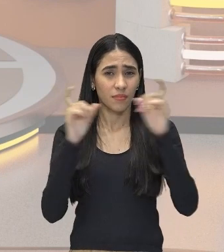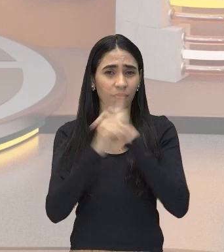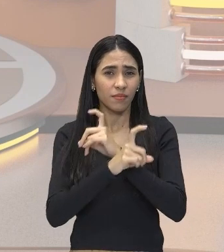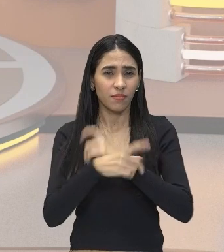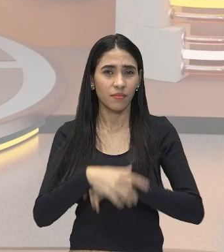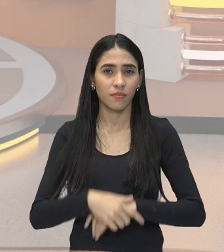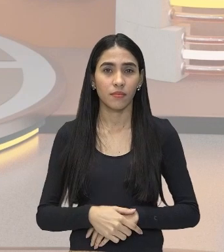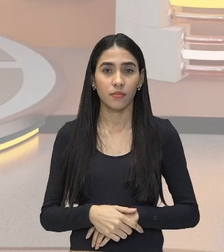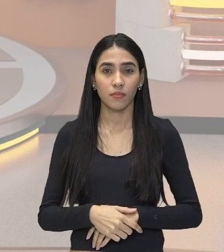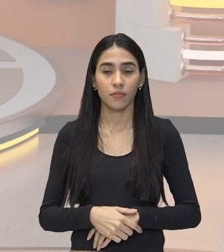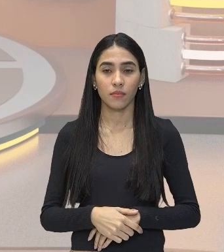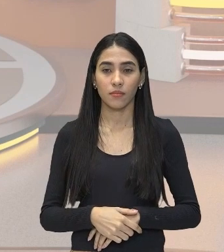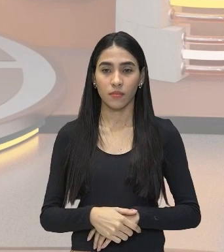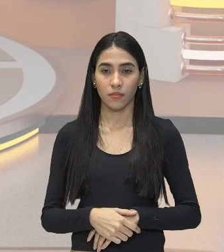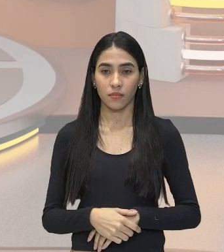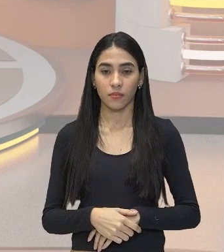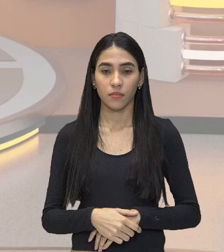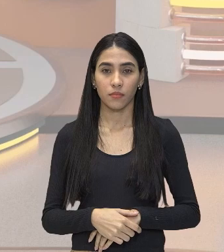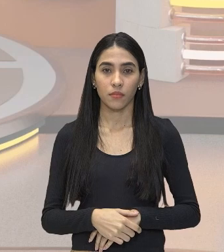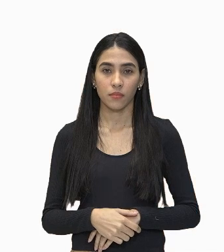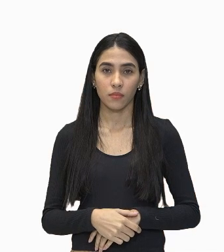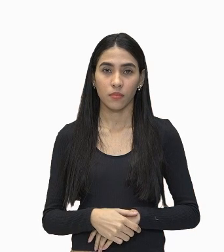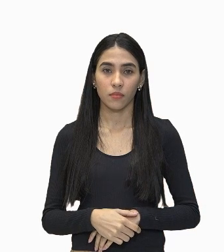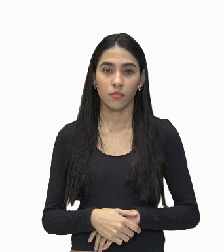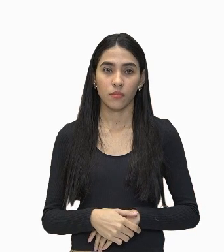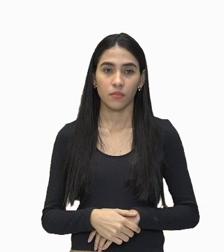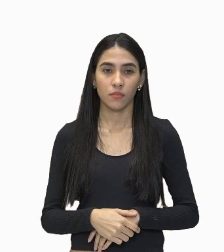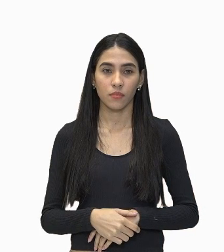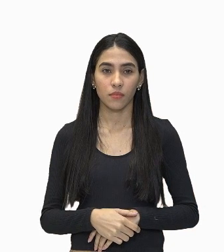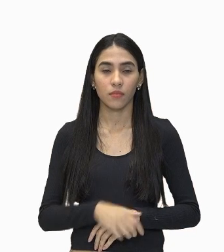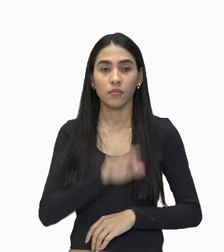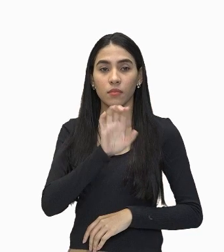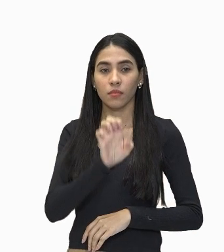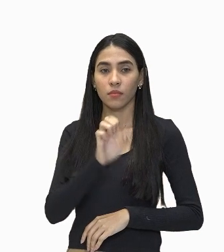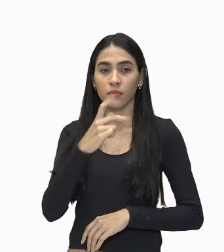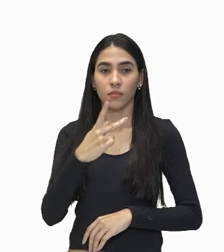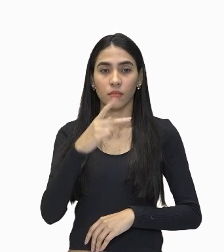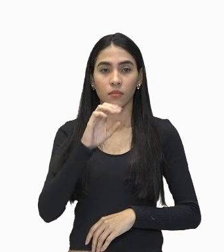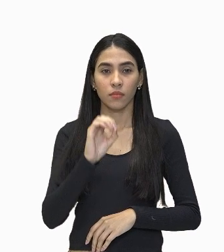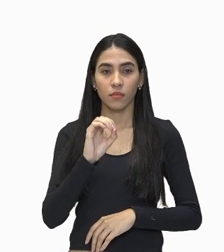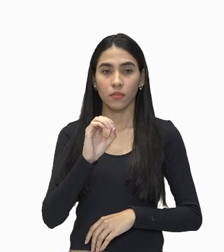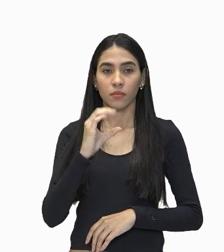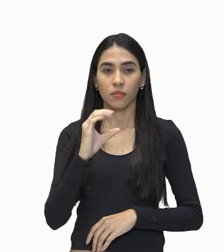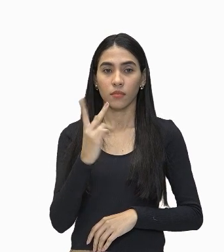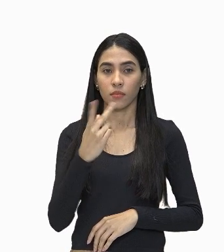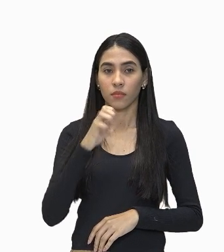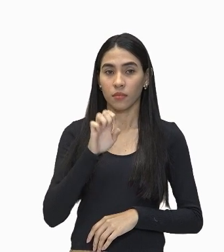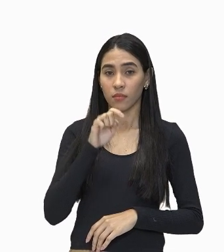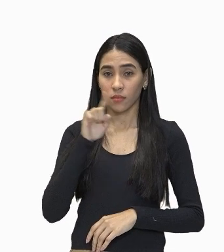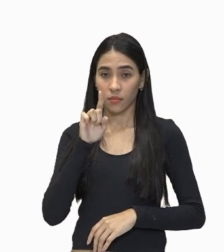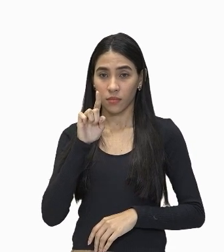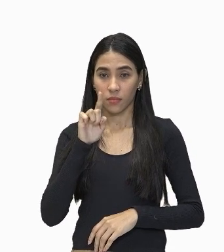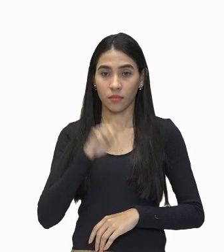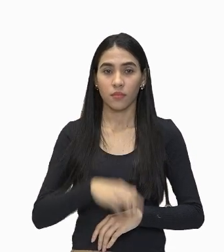complicado, mas dá para a gente entender, que é epoché.